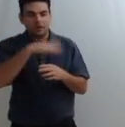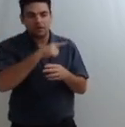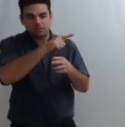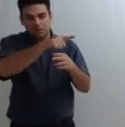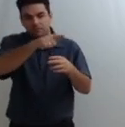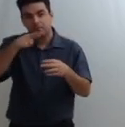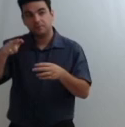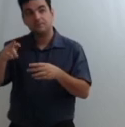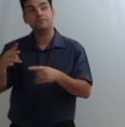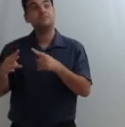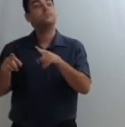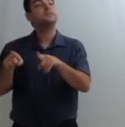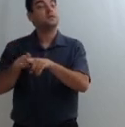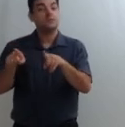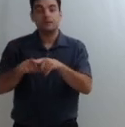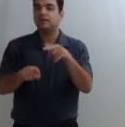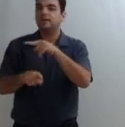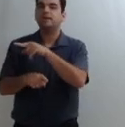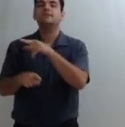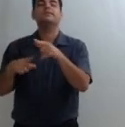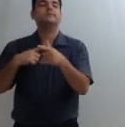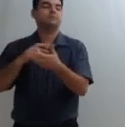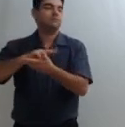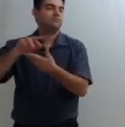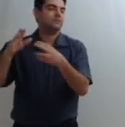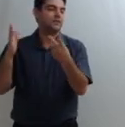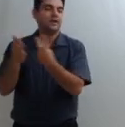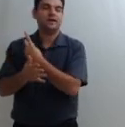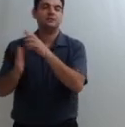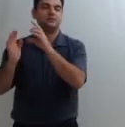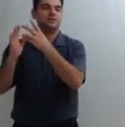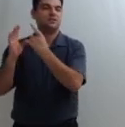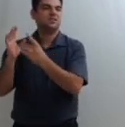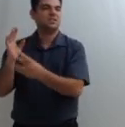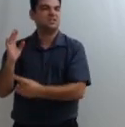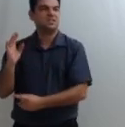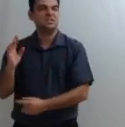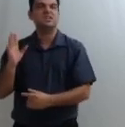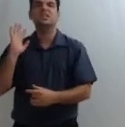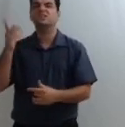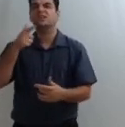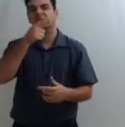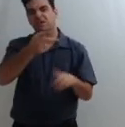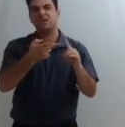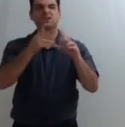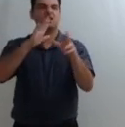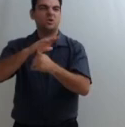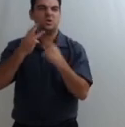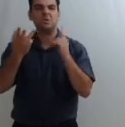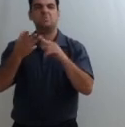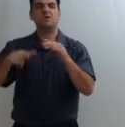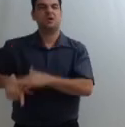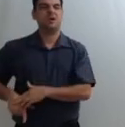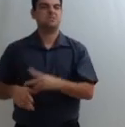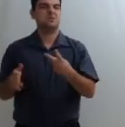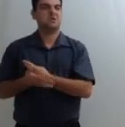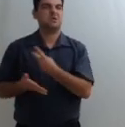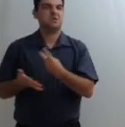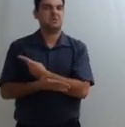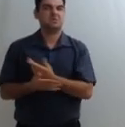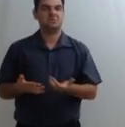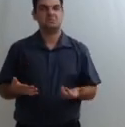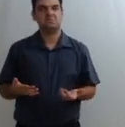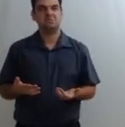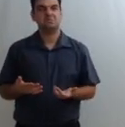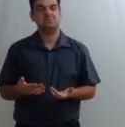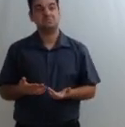possui extensa ficha criminal, respondendo pelos delitos de homicídio qualificado, roubo e porte ilegal de arma de fogo. Pois bem, do